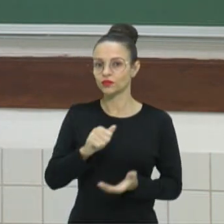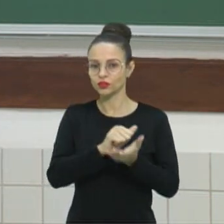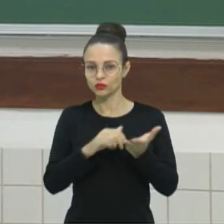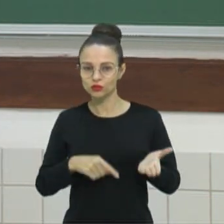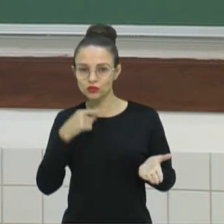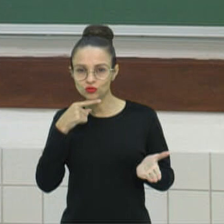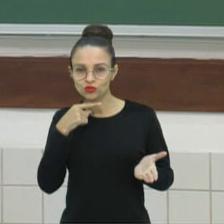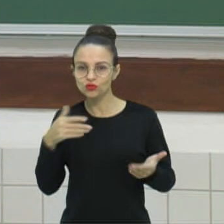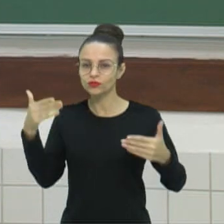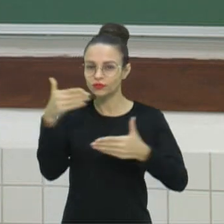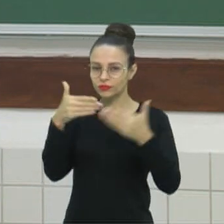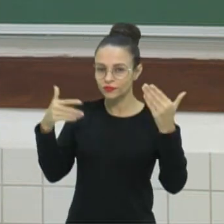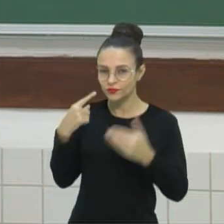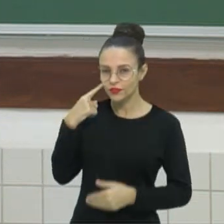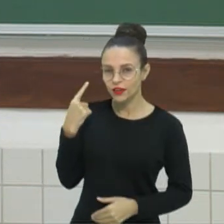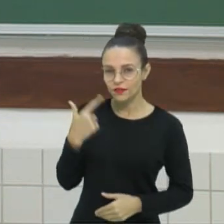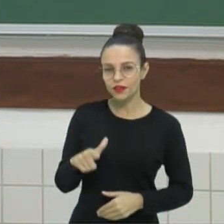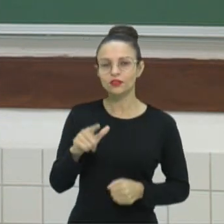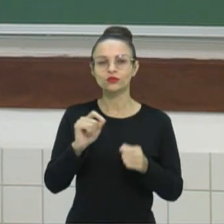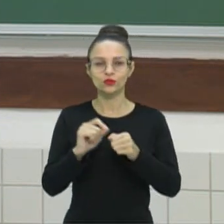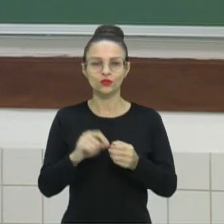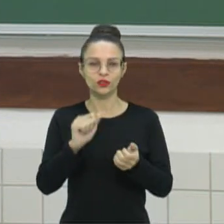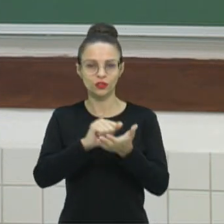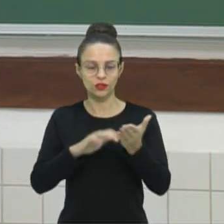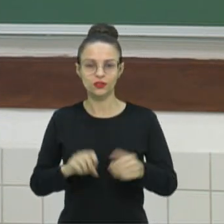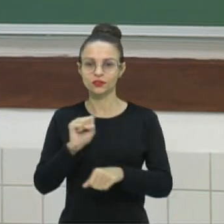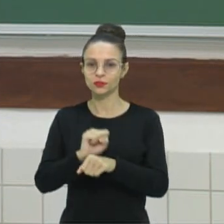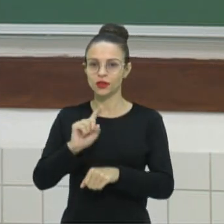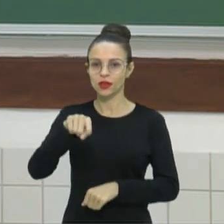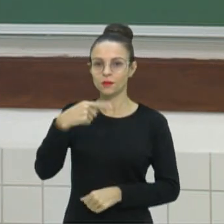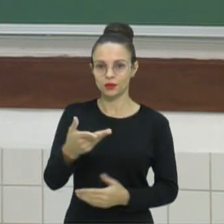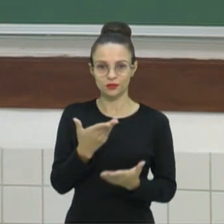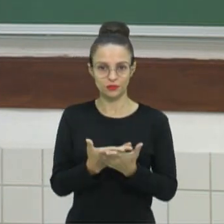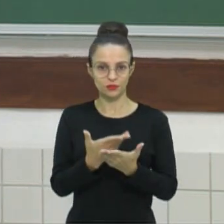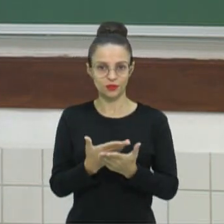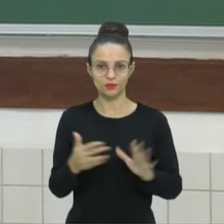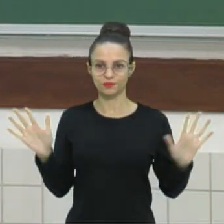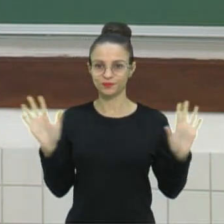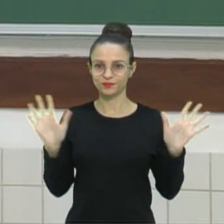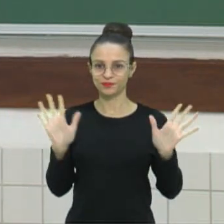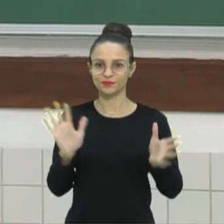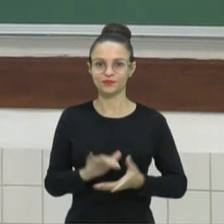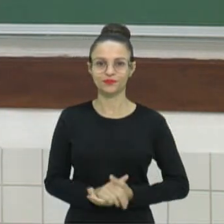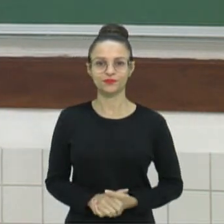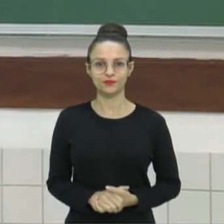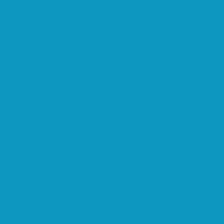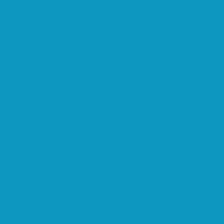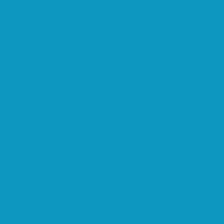Pega o slide, refaça o exercício. Ok? Aguardo vocês até a próxima aula. Tchau, tchau!